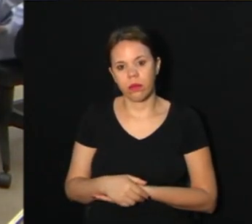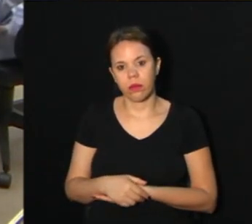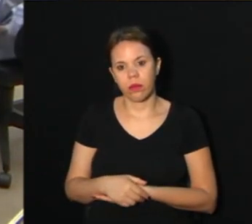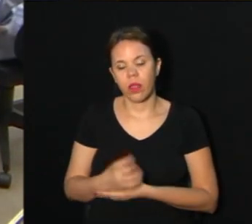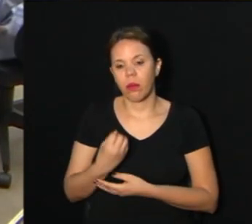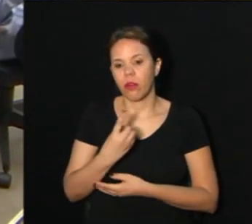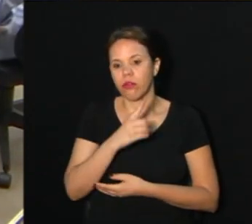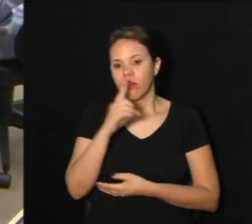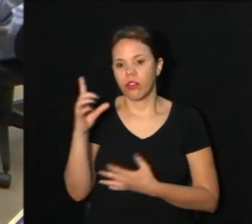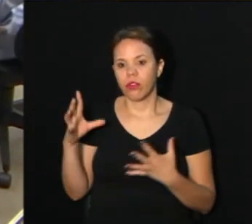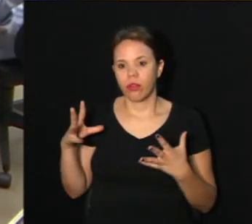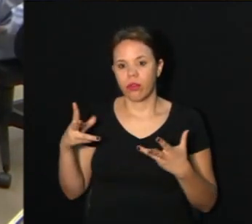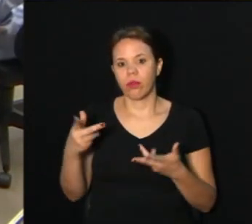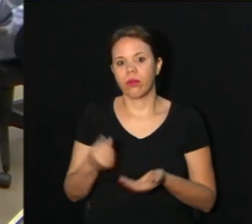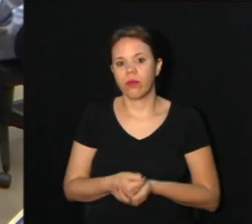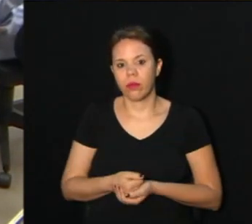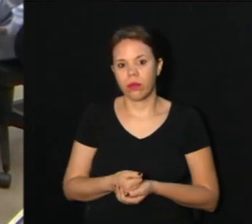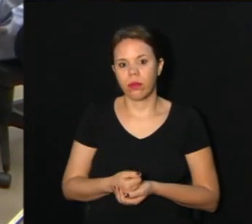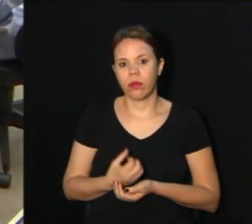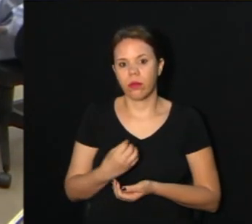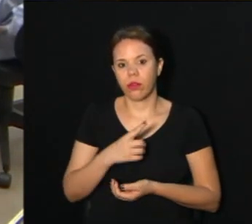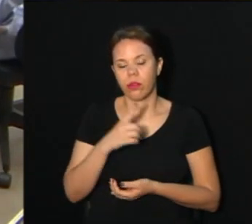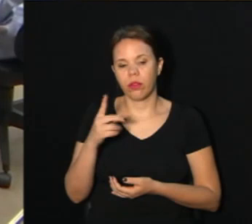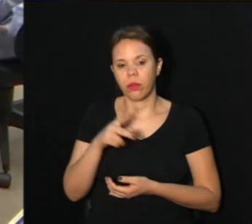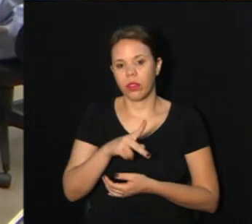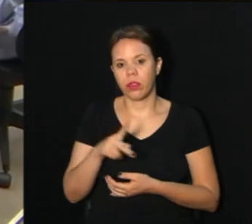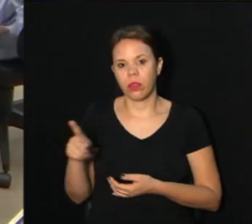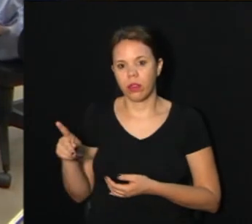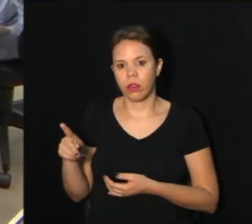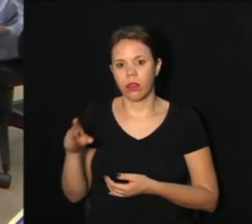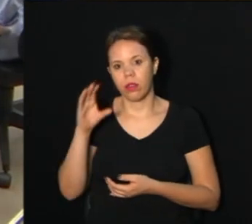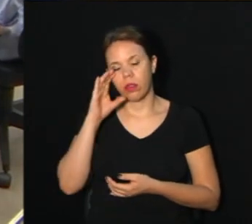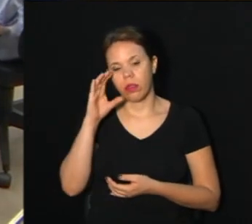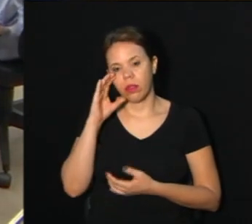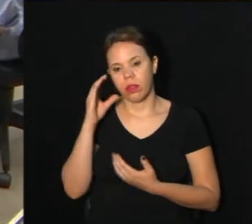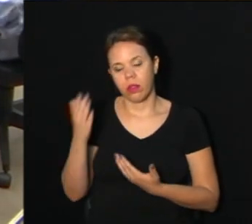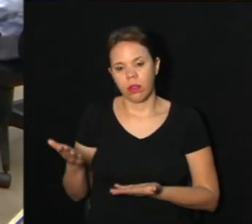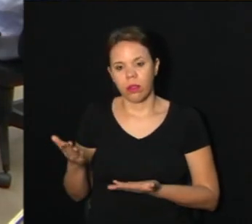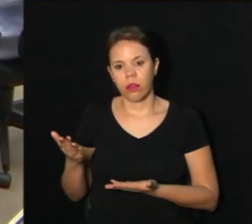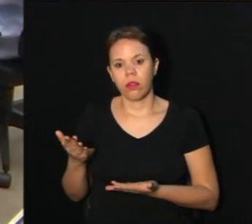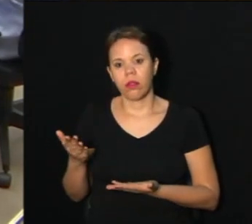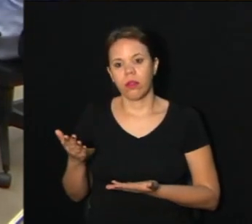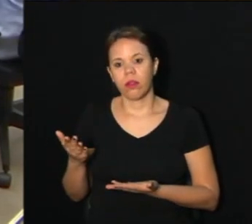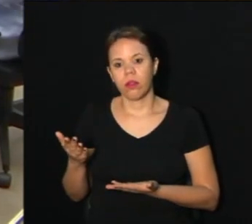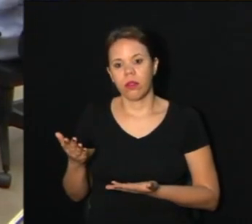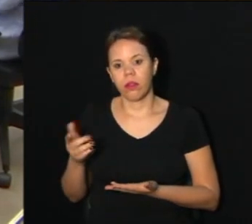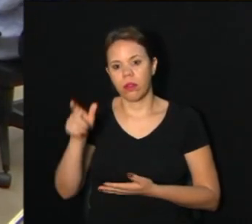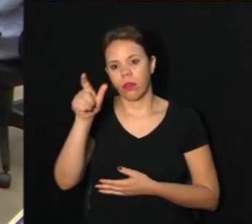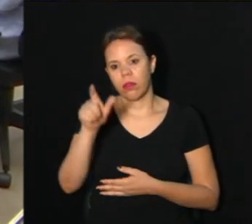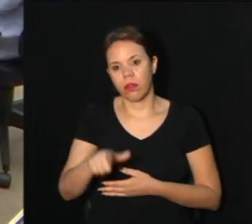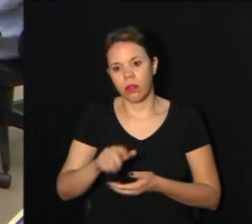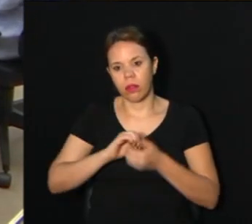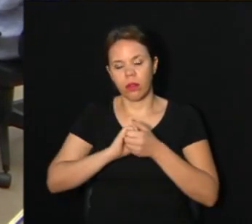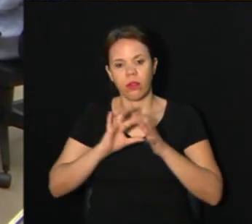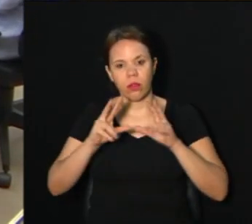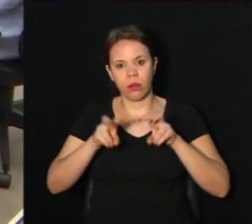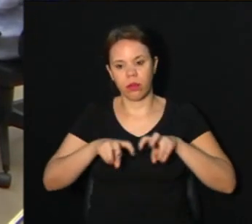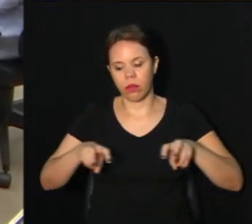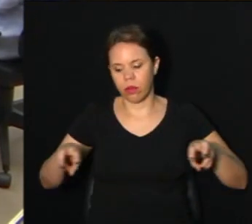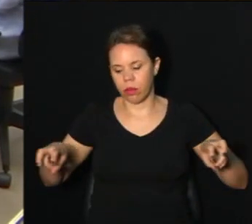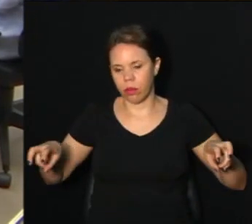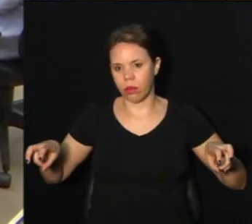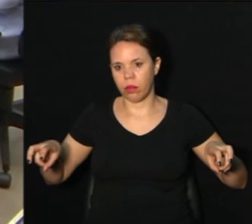Bom dia a todos. Bom dia, presidente Luiz Henrique Cirilo. Em vossa pessoa, cumprimentar todos os integrantes da